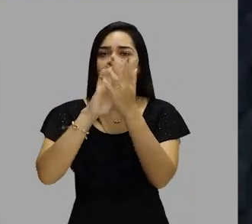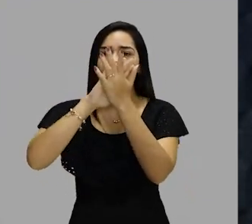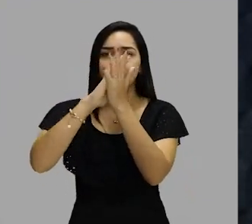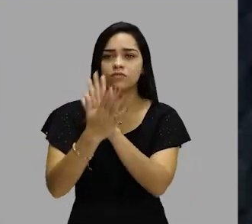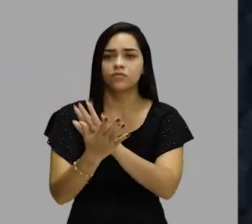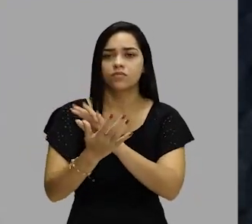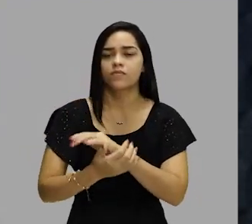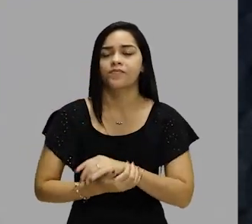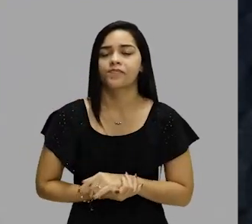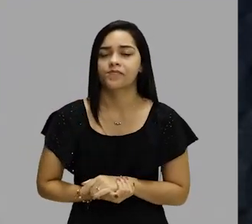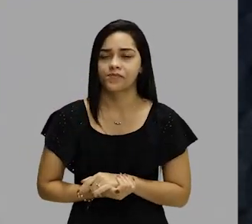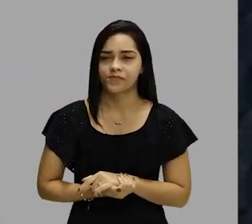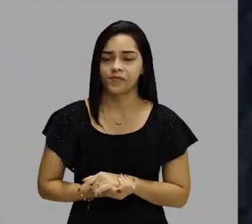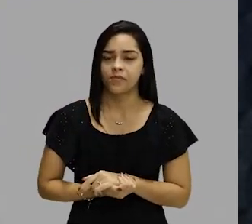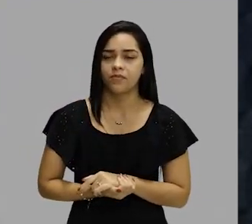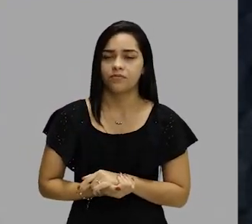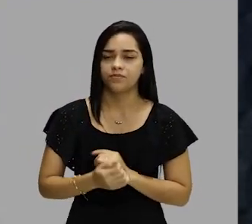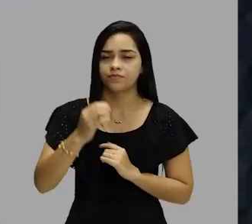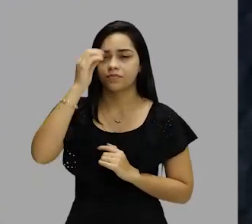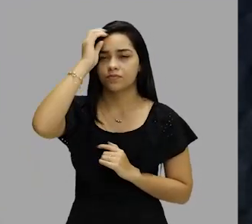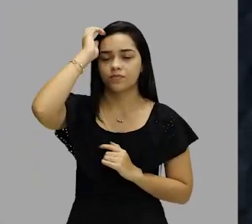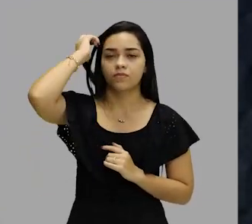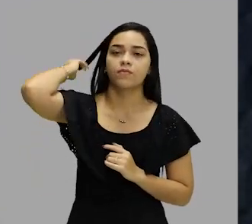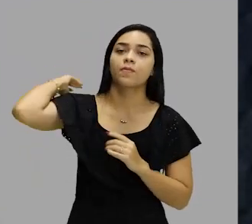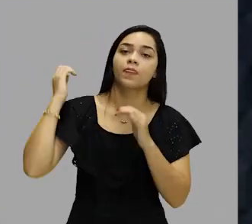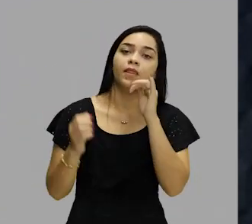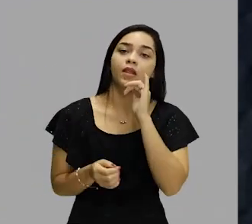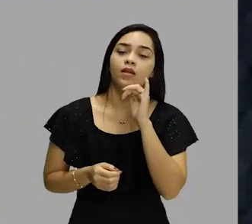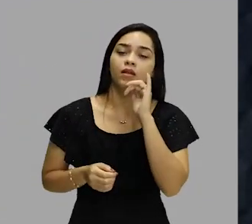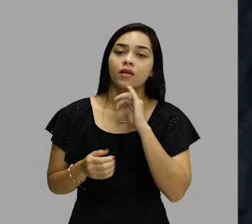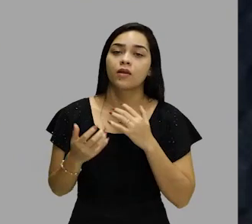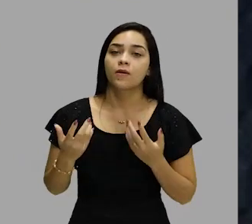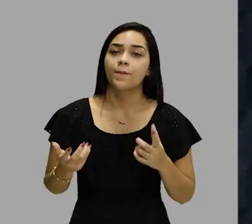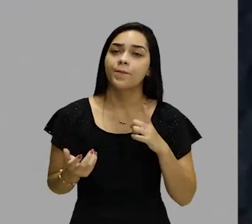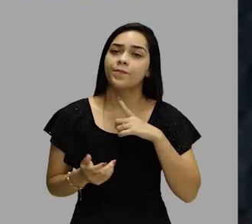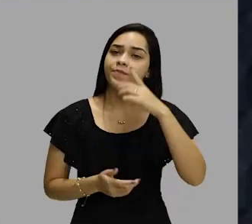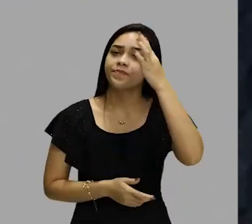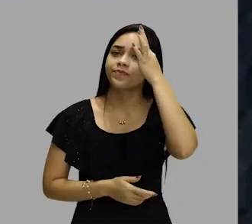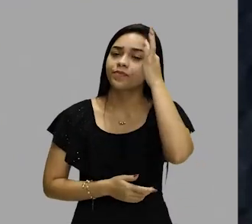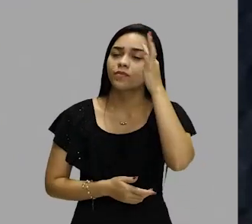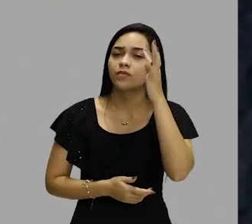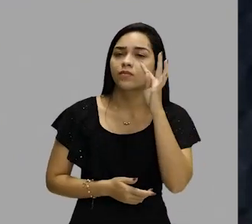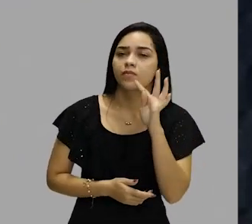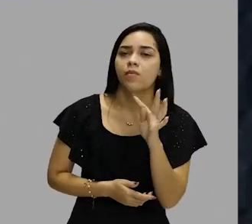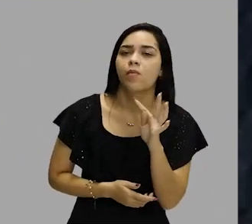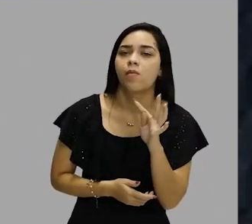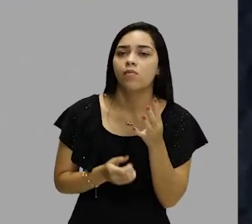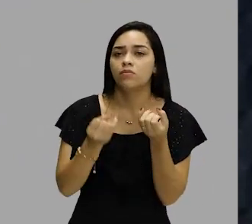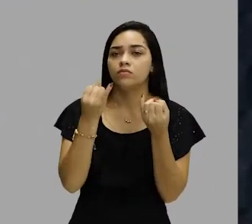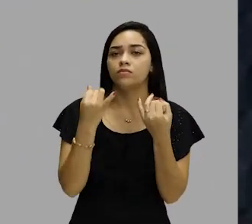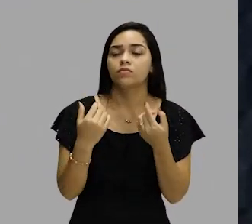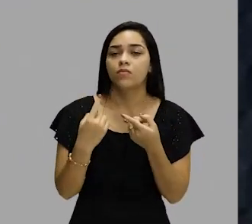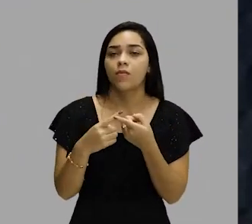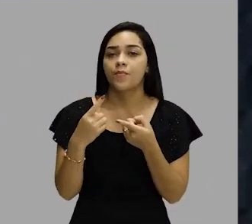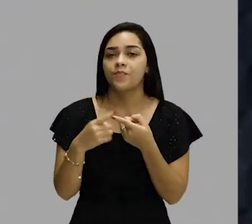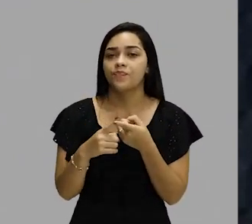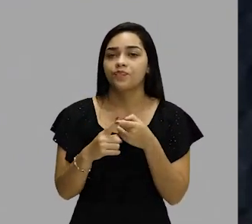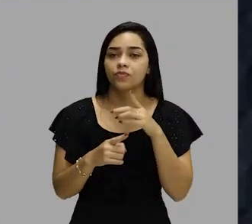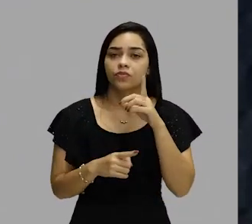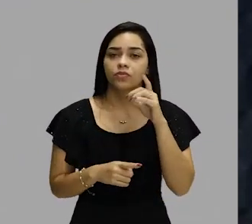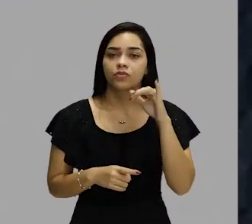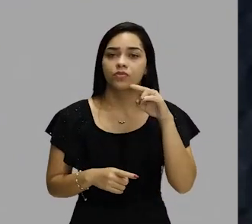destruídas, ok? Por exemplo, pessoal, uma das teorias que dizem por que os